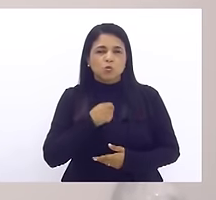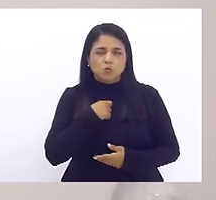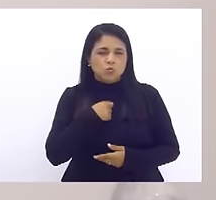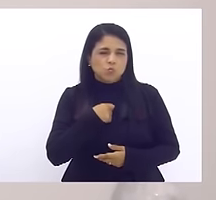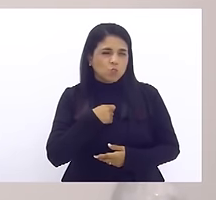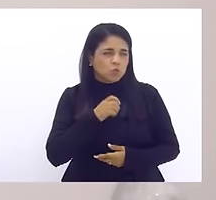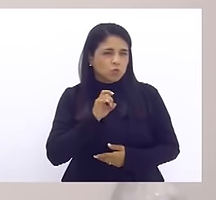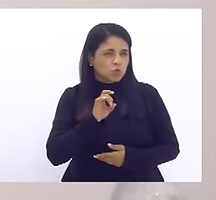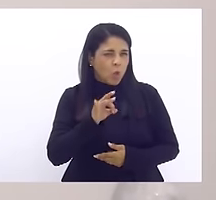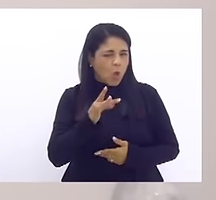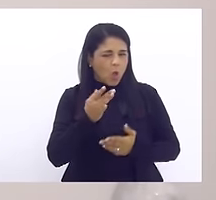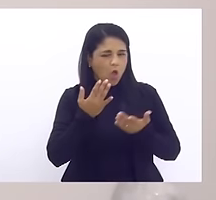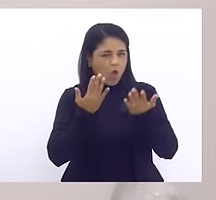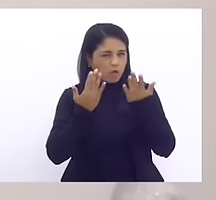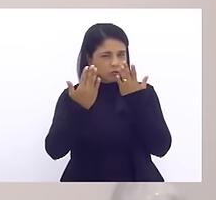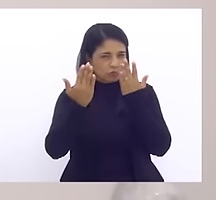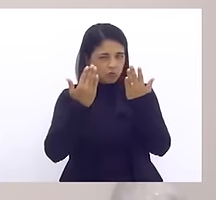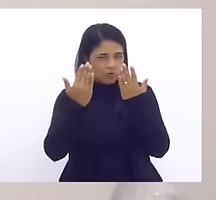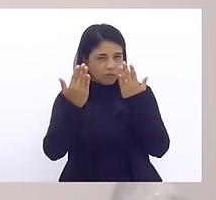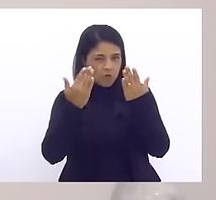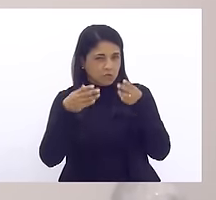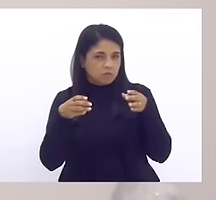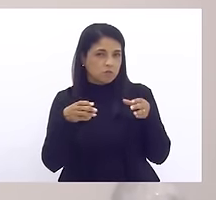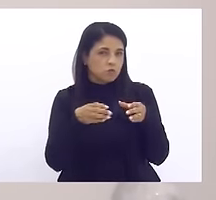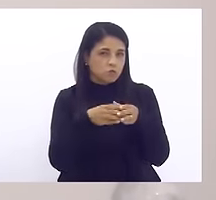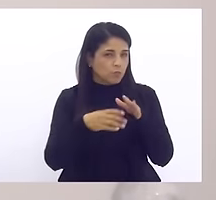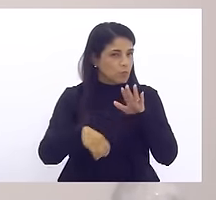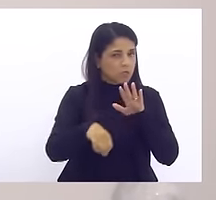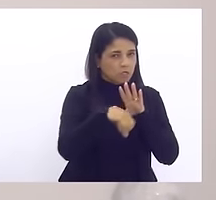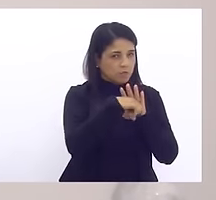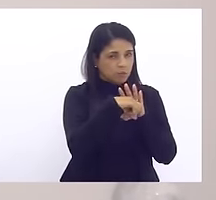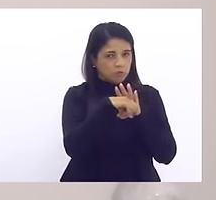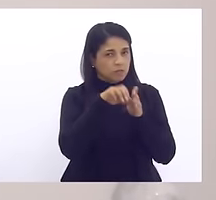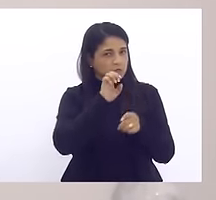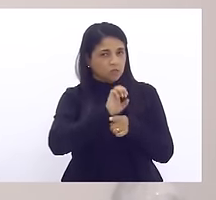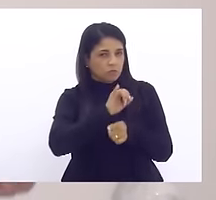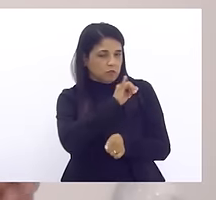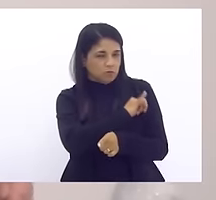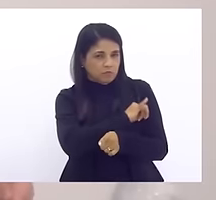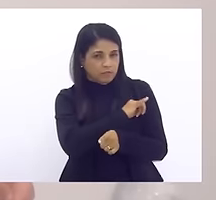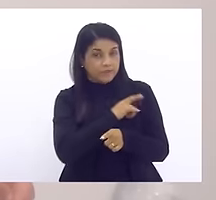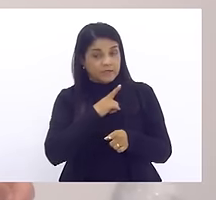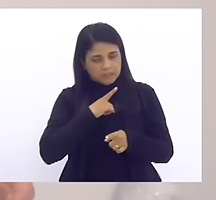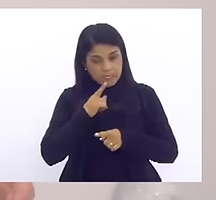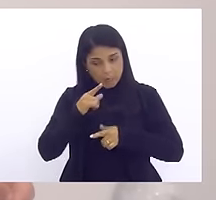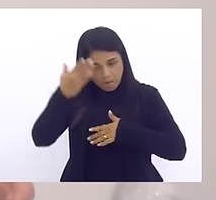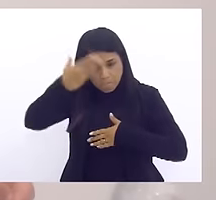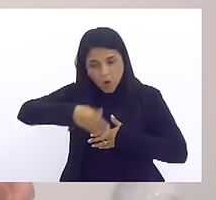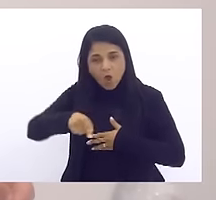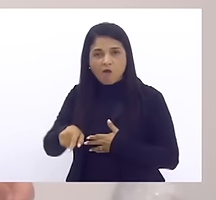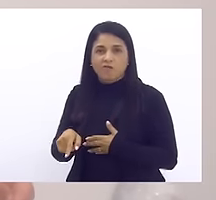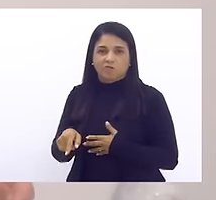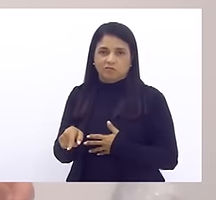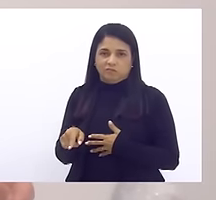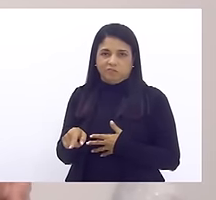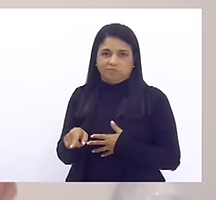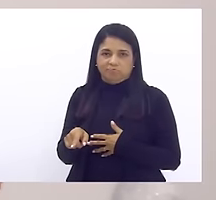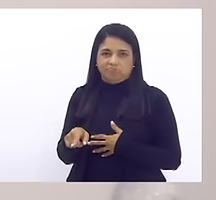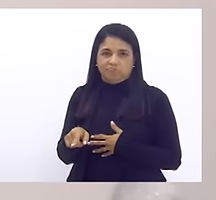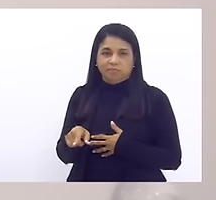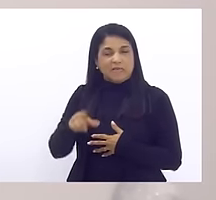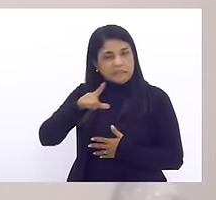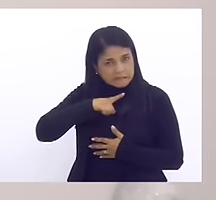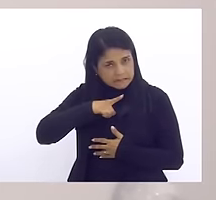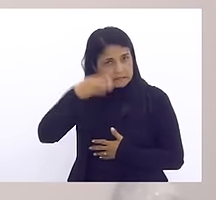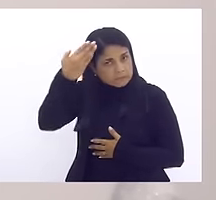num Cartel de uma organização criminosa atuando nesse segmento no Rio de Janeiro nós temos a materialidade nós